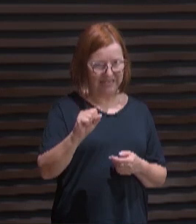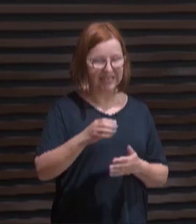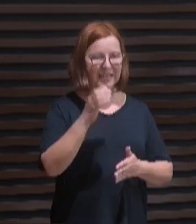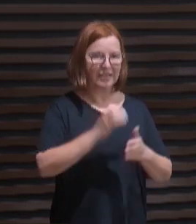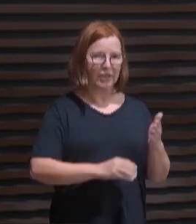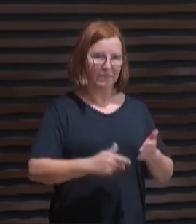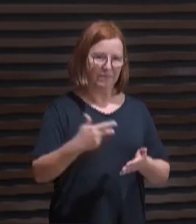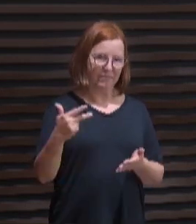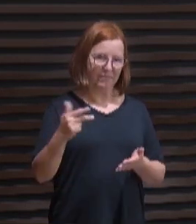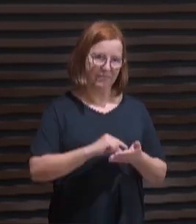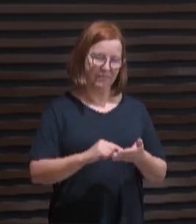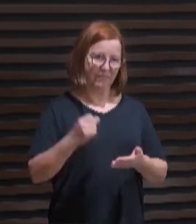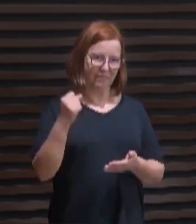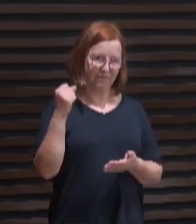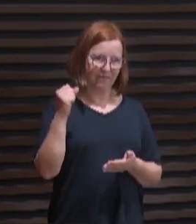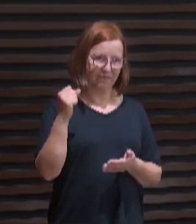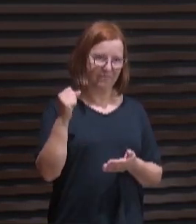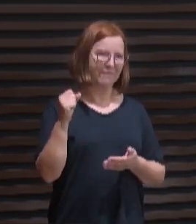3, versículo 8.